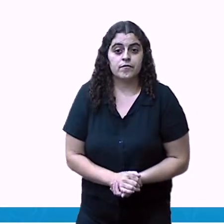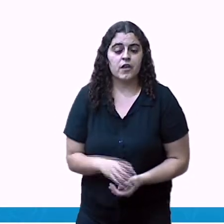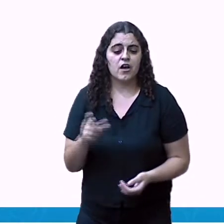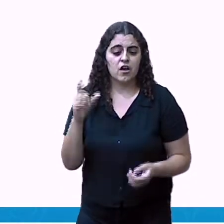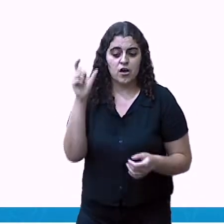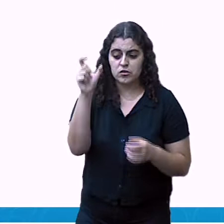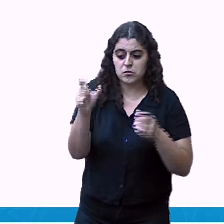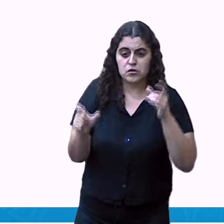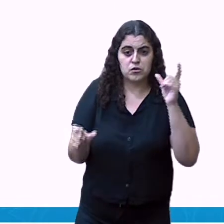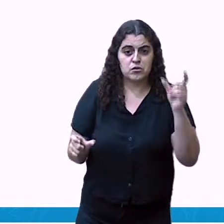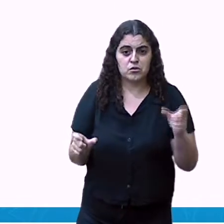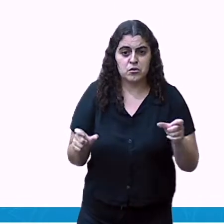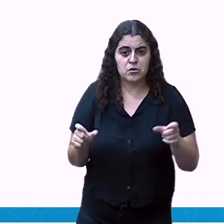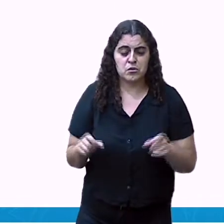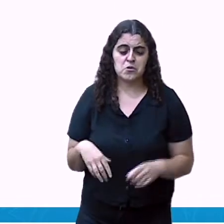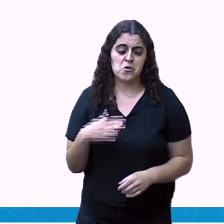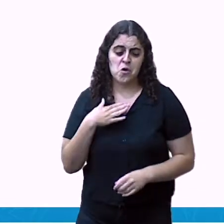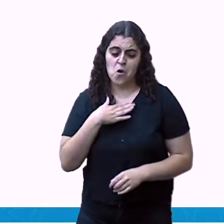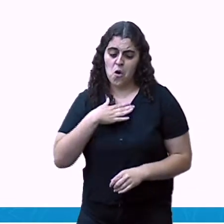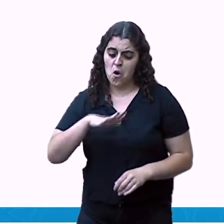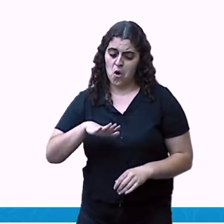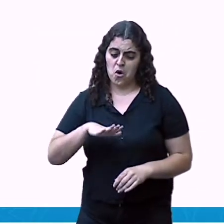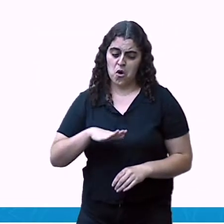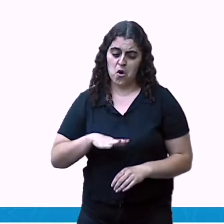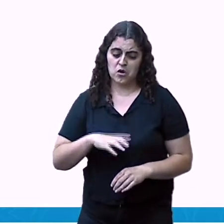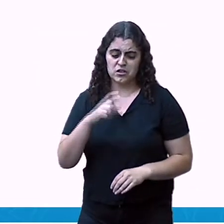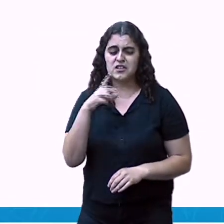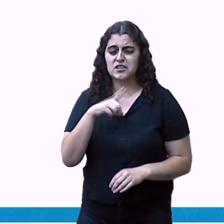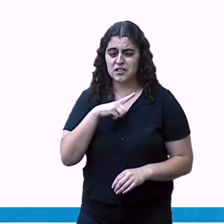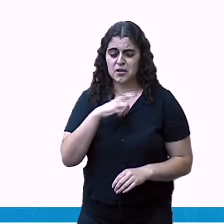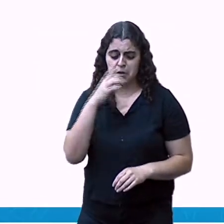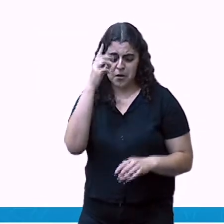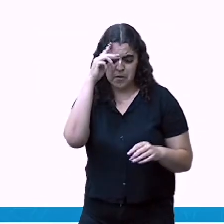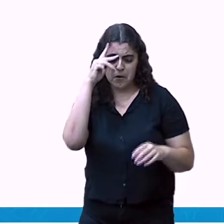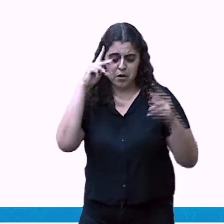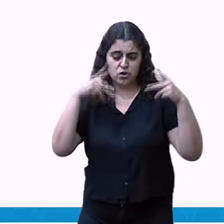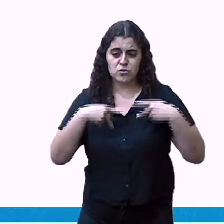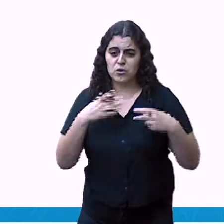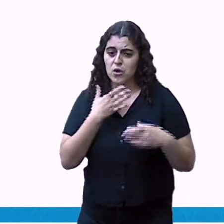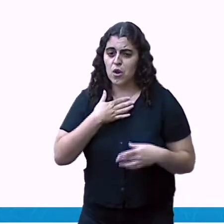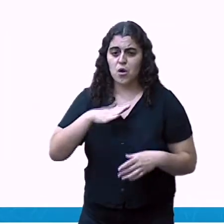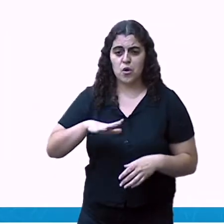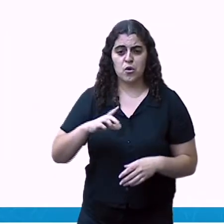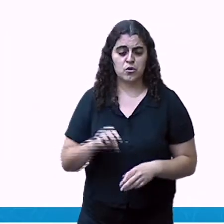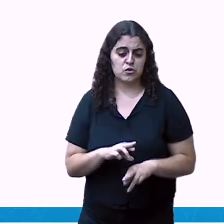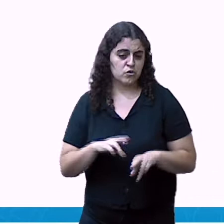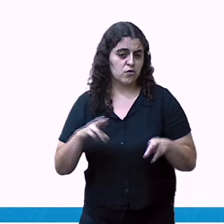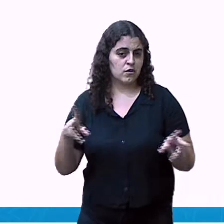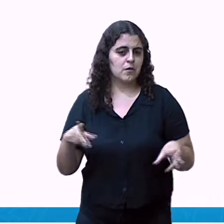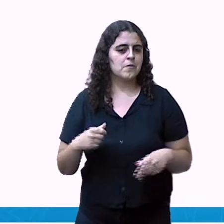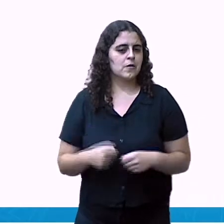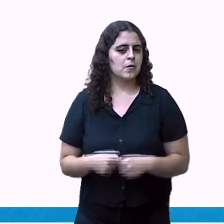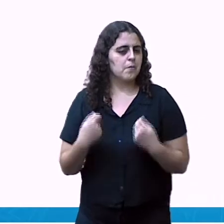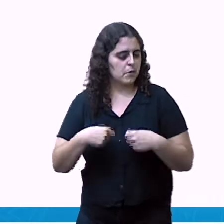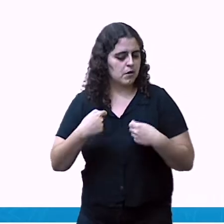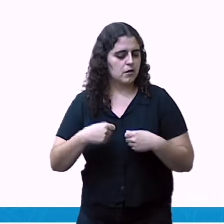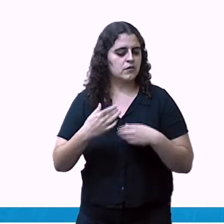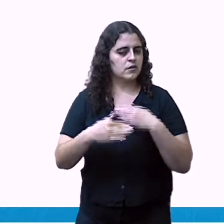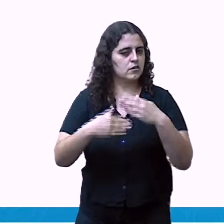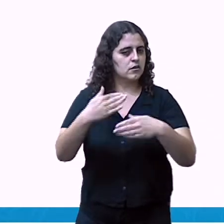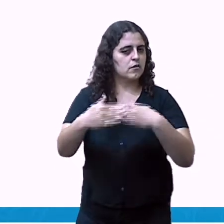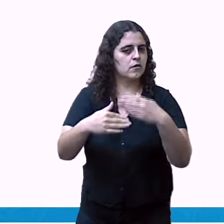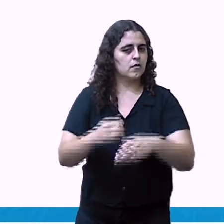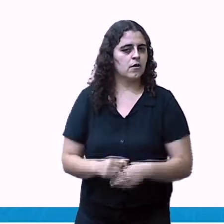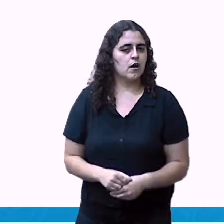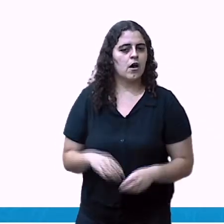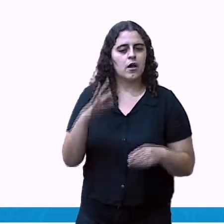A gente não gosta de ser diferente, mas goste ou não goste, tem que andar para frente. Voar como o